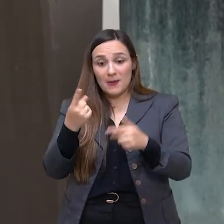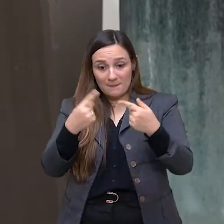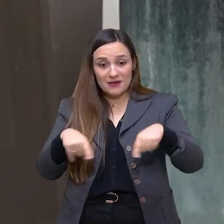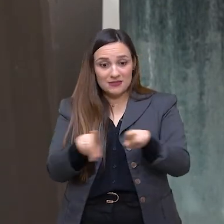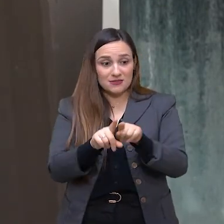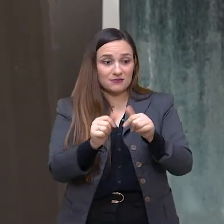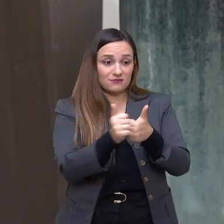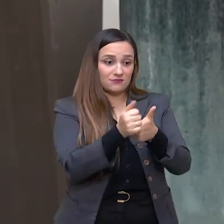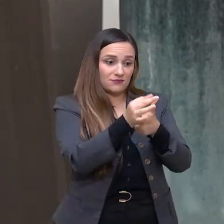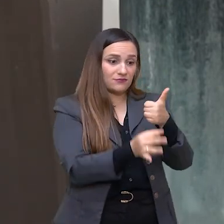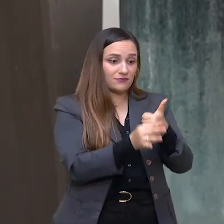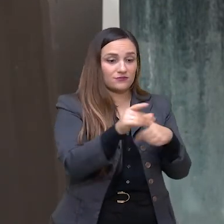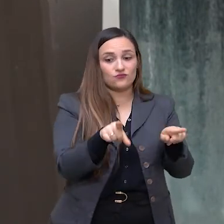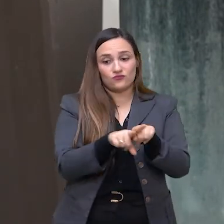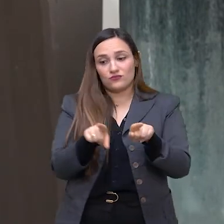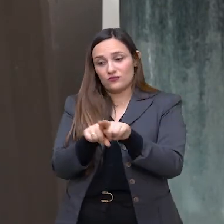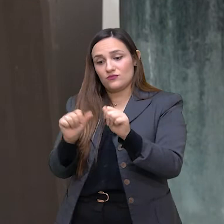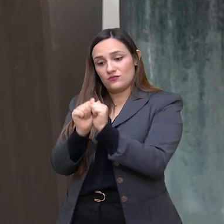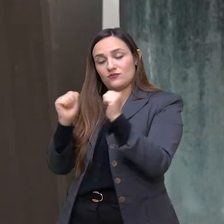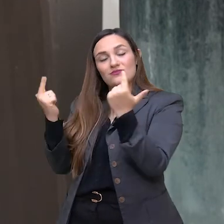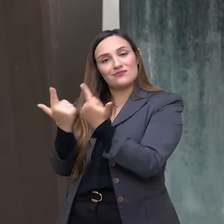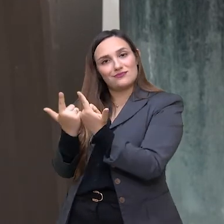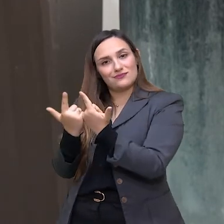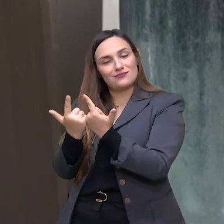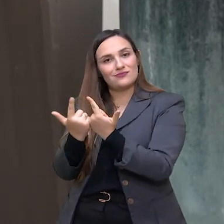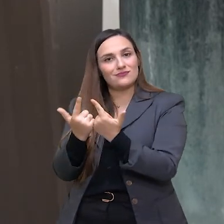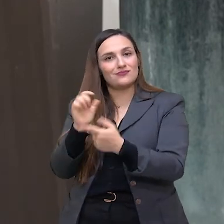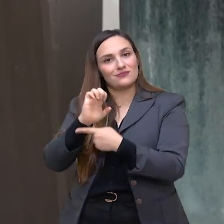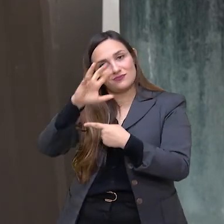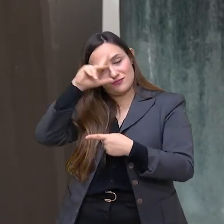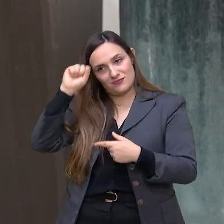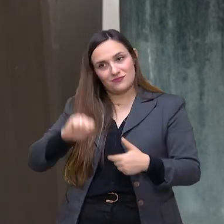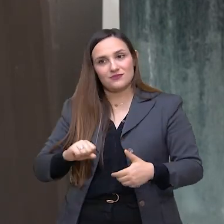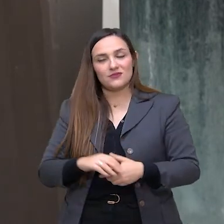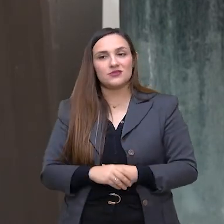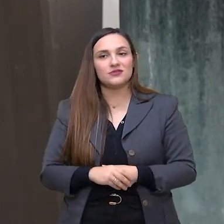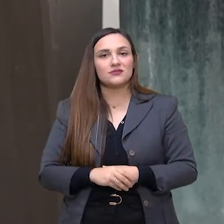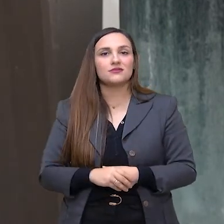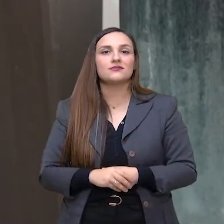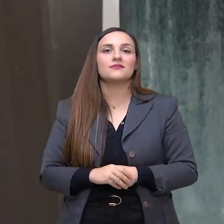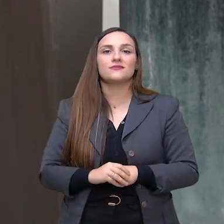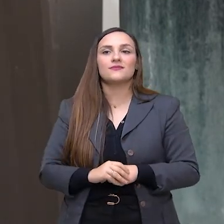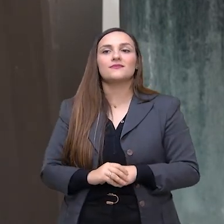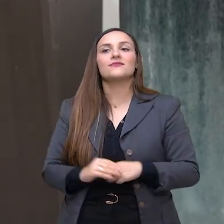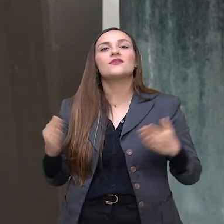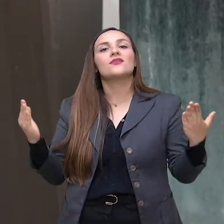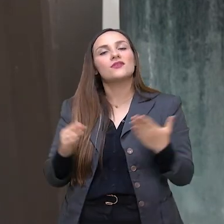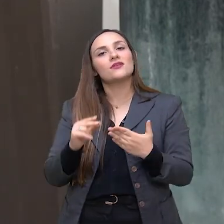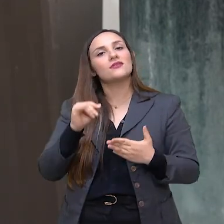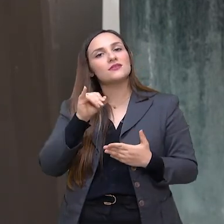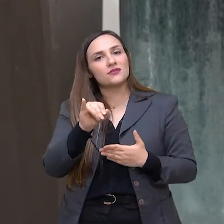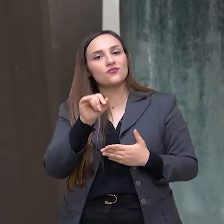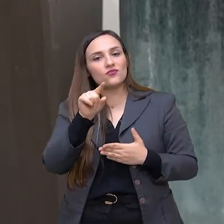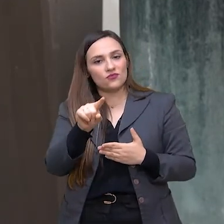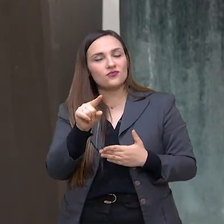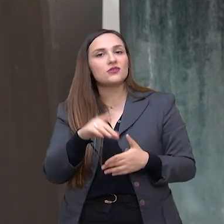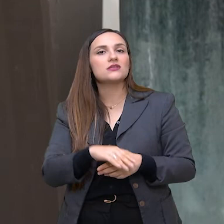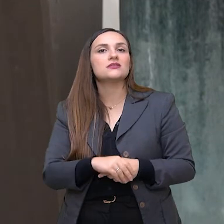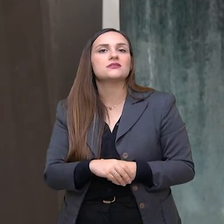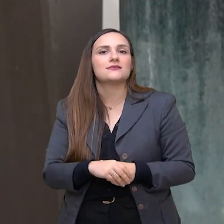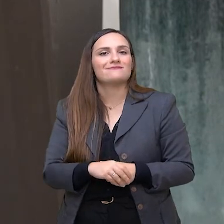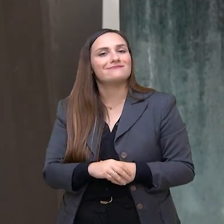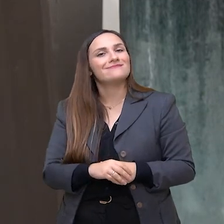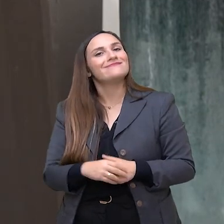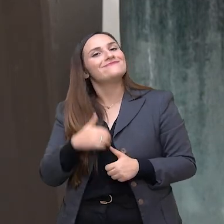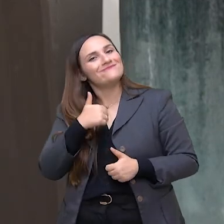é uma parceria entre o Tribunal de Justiça e a Assembleia Legislativa Estaduais. Então, se você curtiu a edição de hoje e